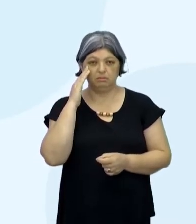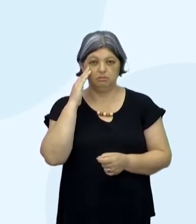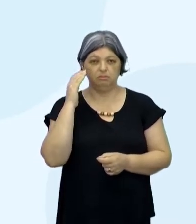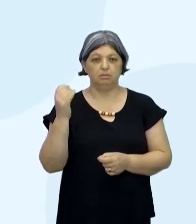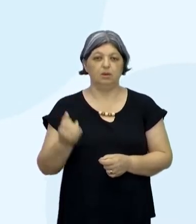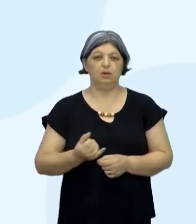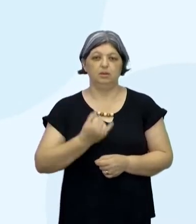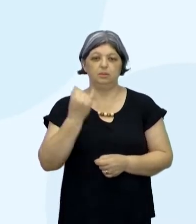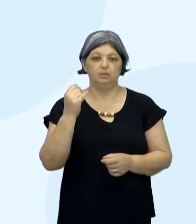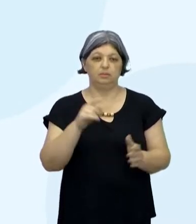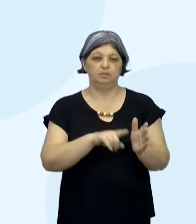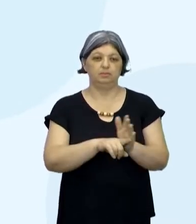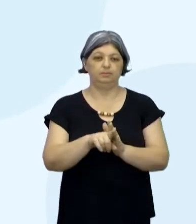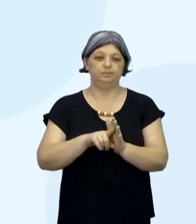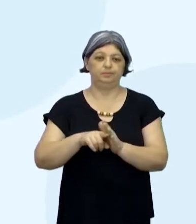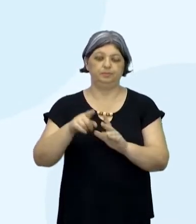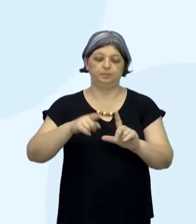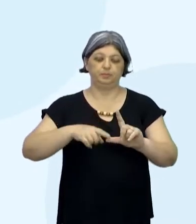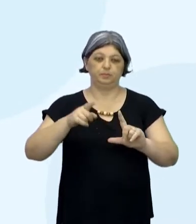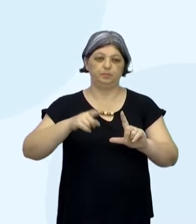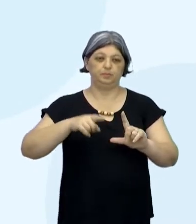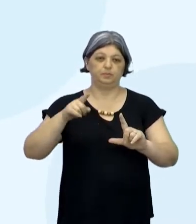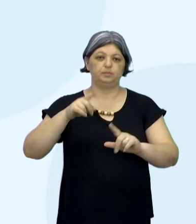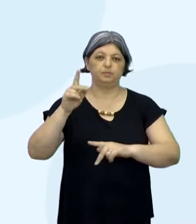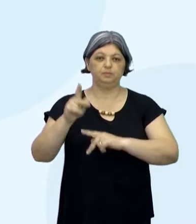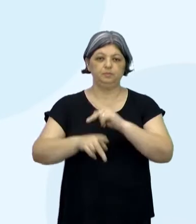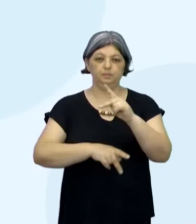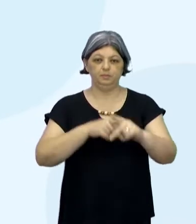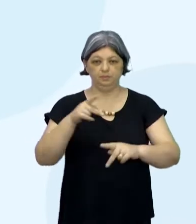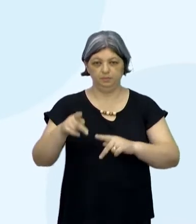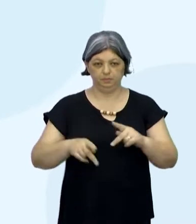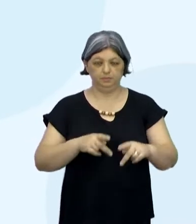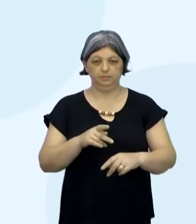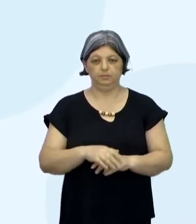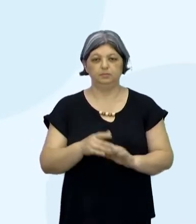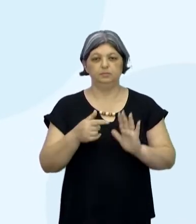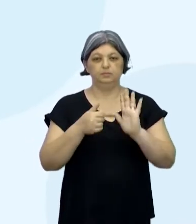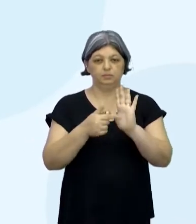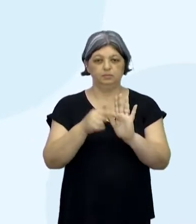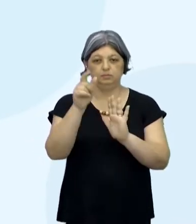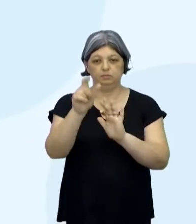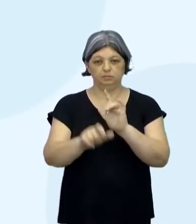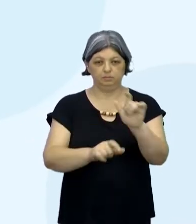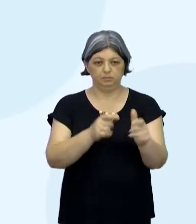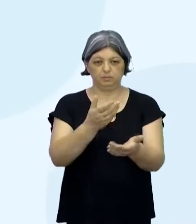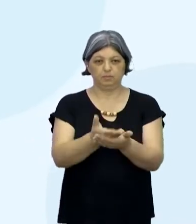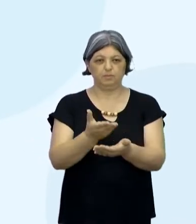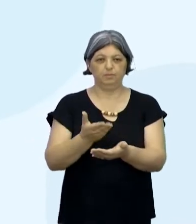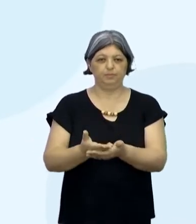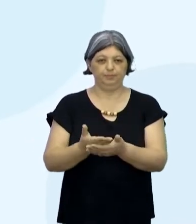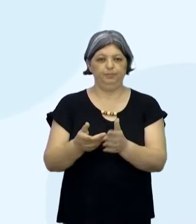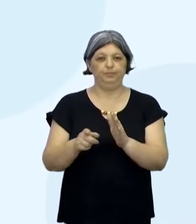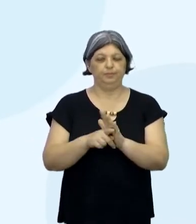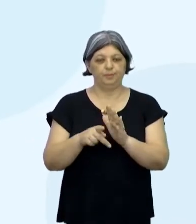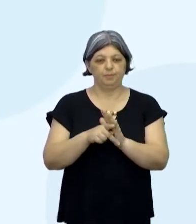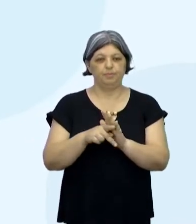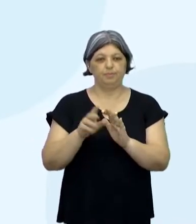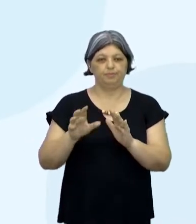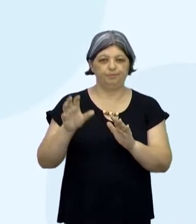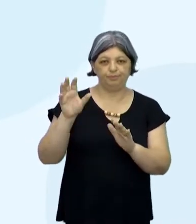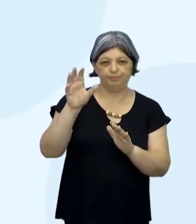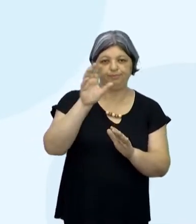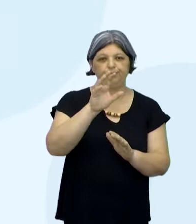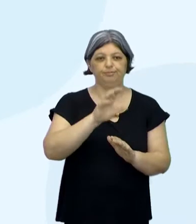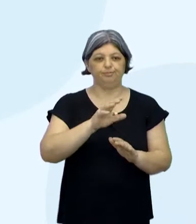do levantamento de dados sobre a população, mostrando ao estudante que a demografia